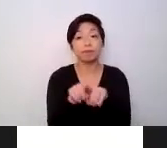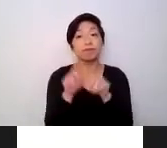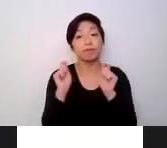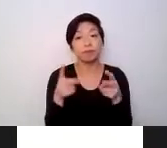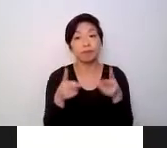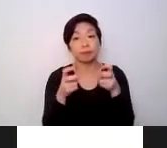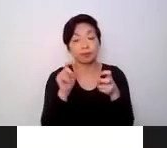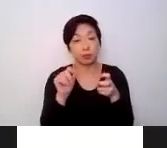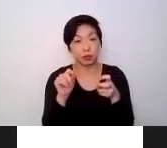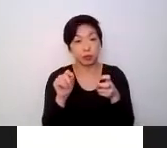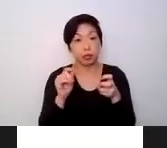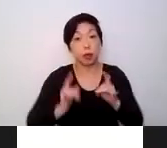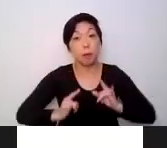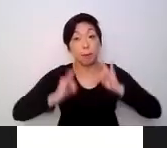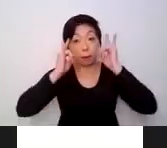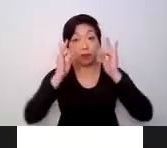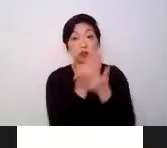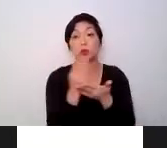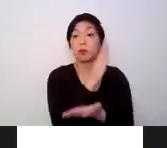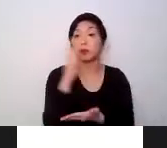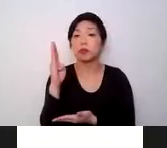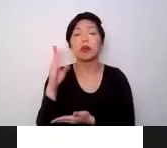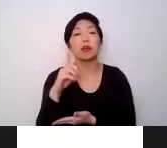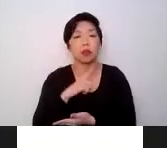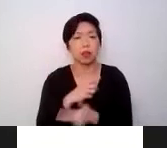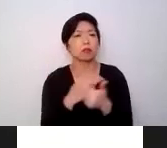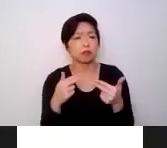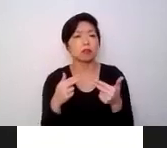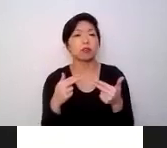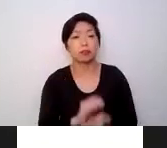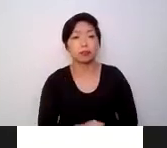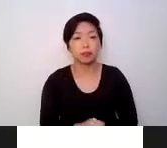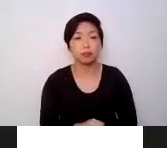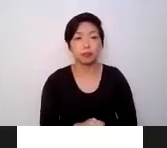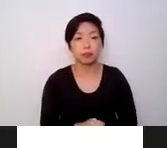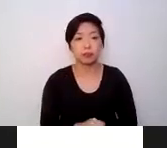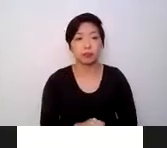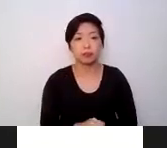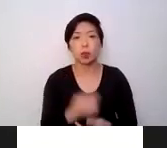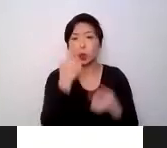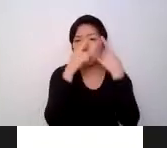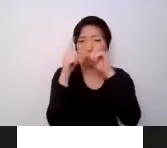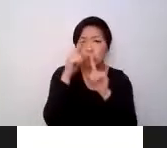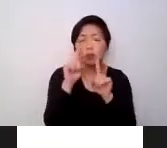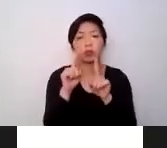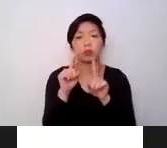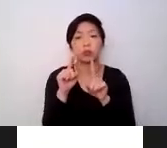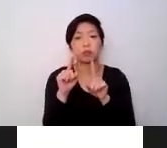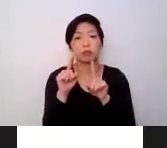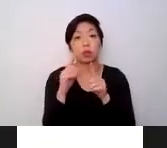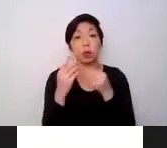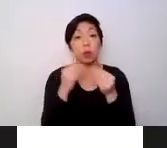o edifício da biblioteca tem várias considerações a serem feitas, várias dúvidas que se colocam sobre a interferência do